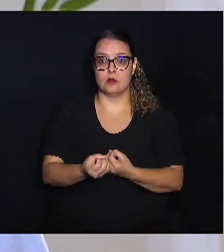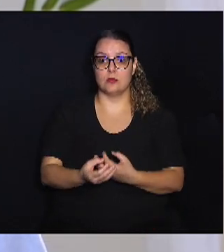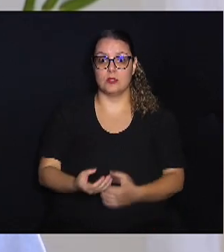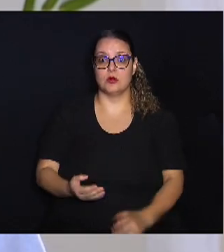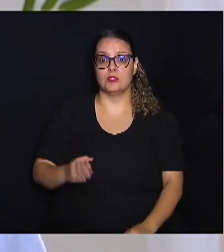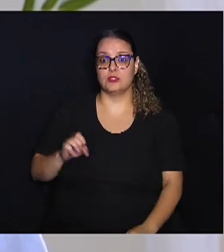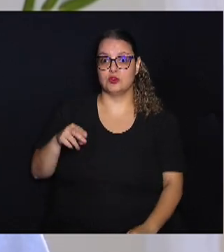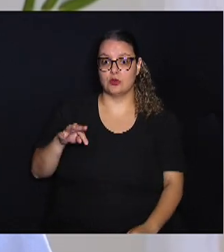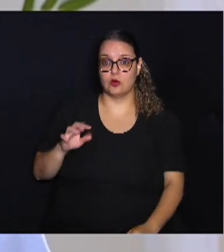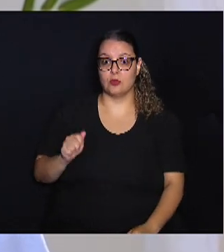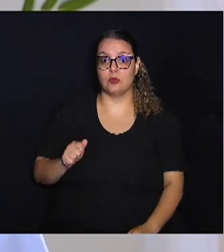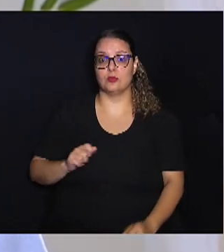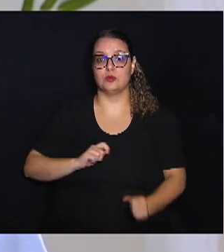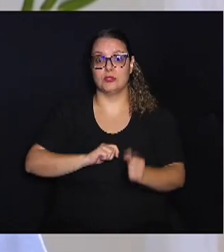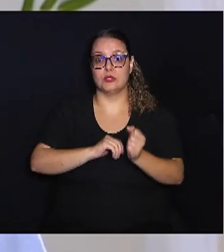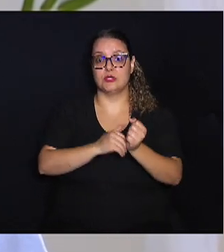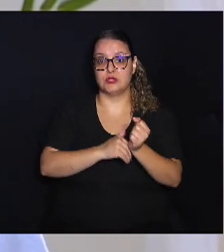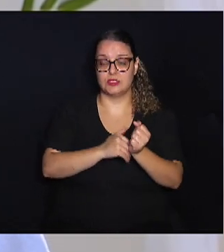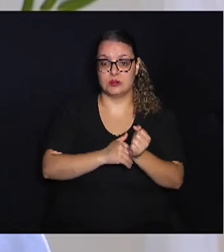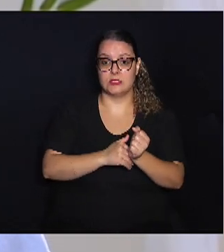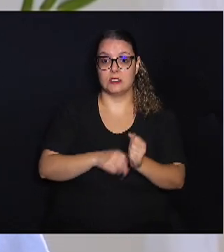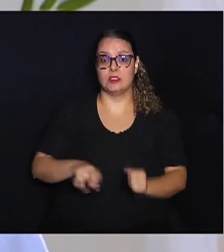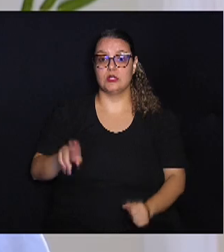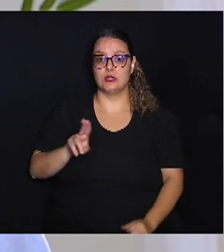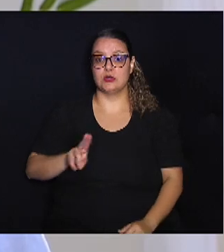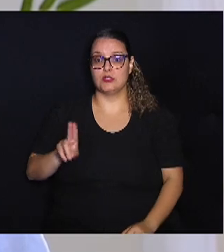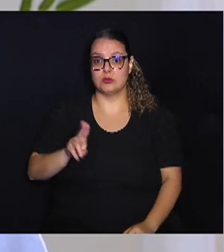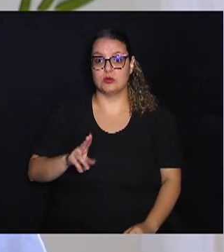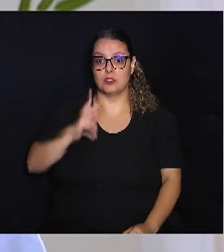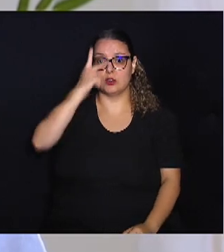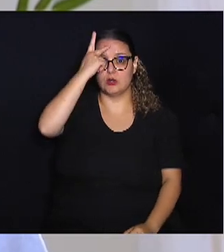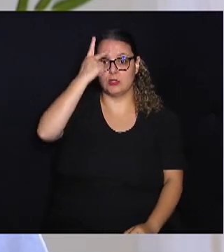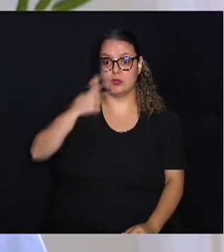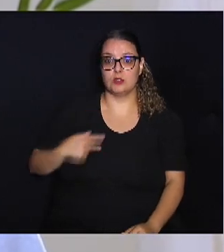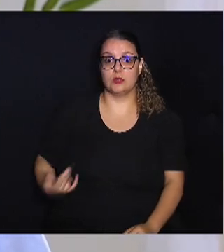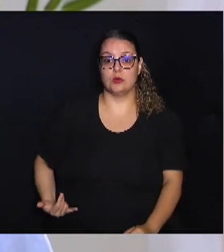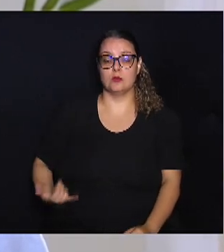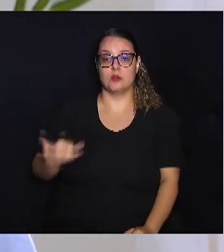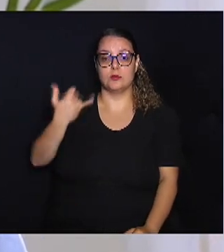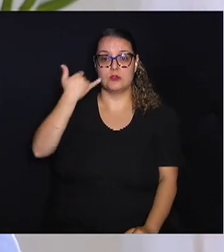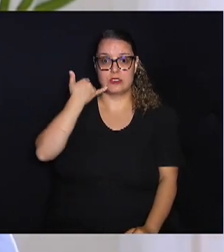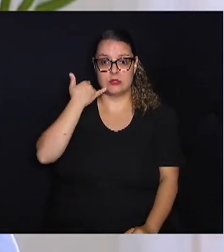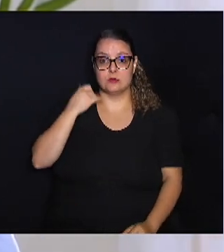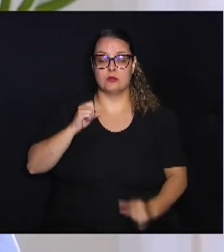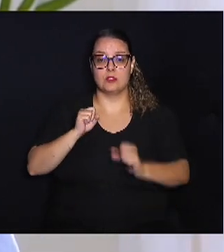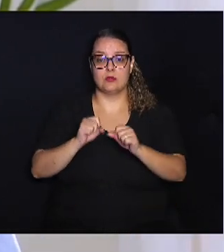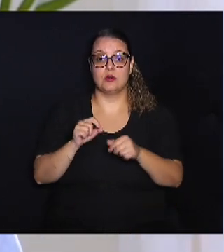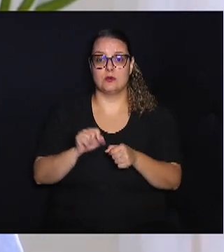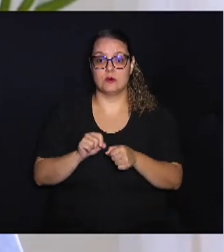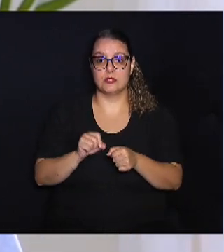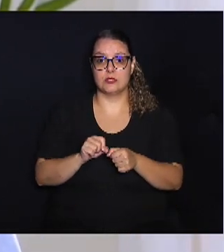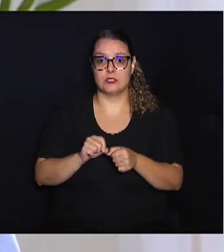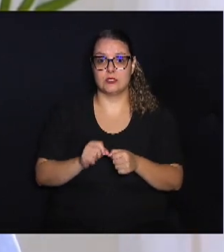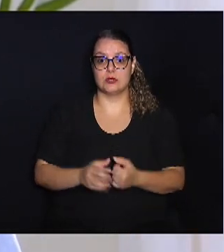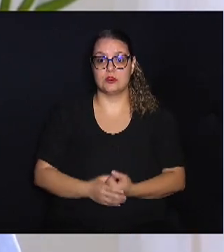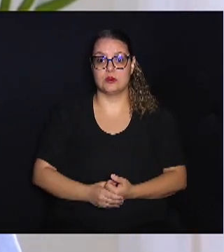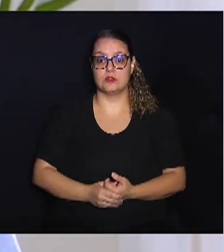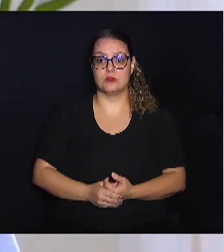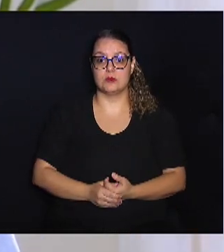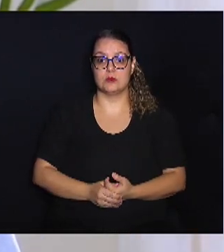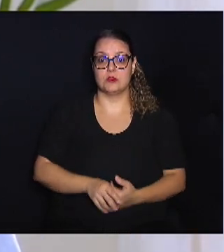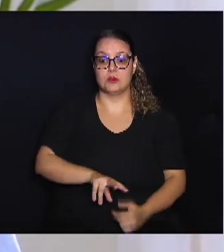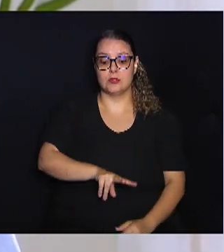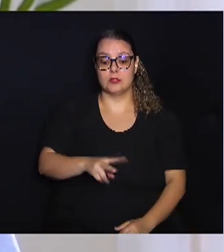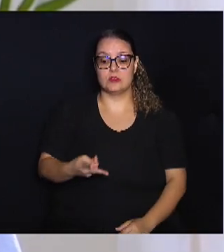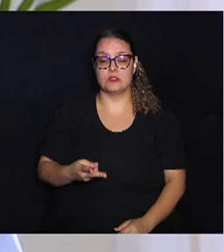a informação de senha, e aí eles usam os próprios celulares para poderem fazer a transferência